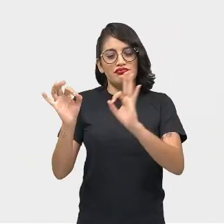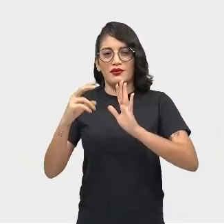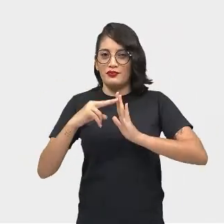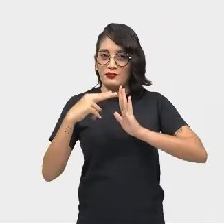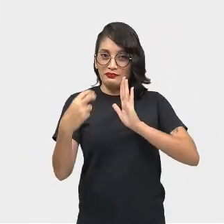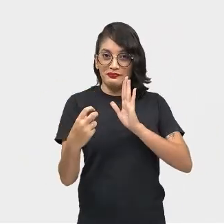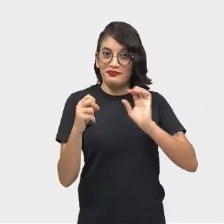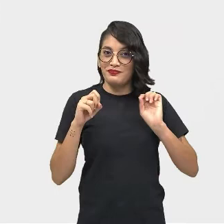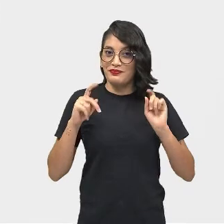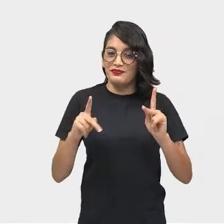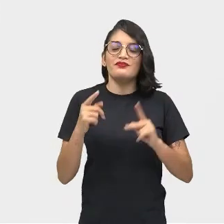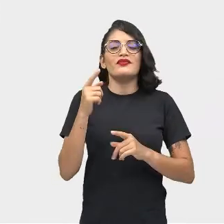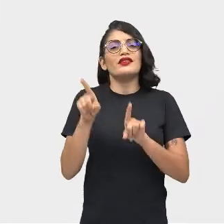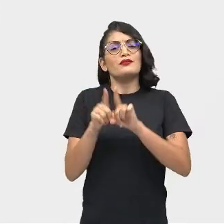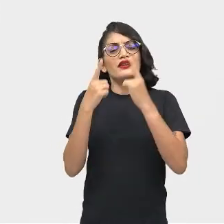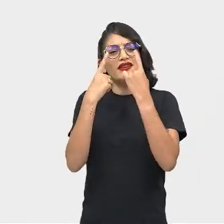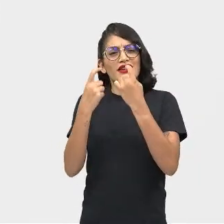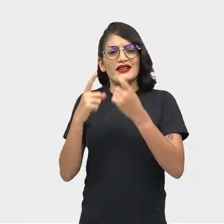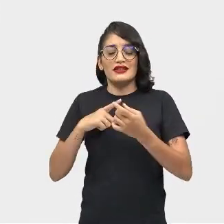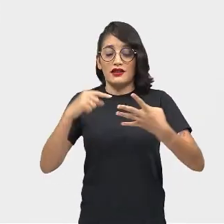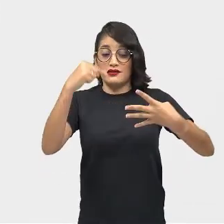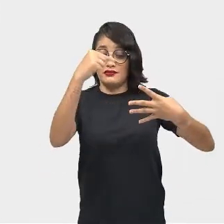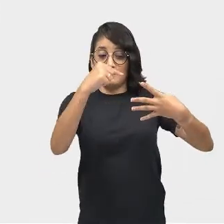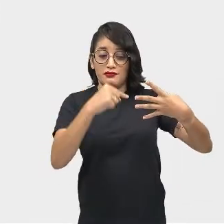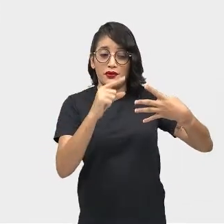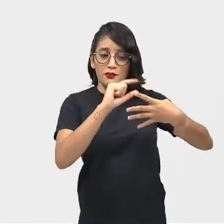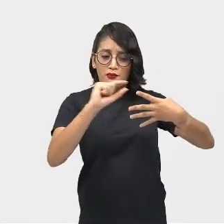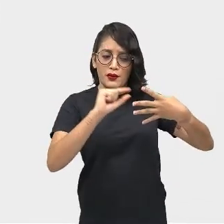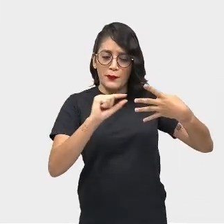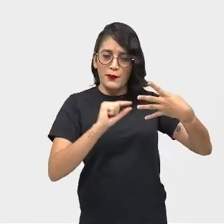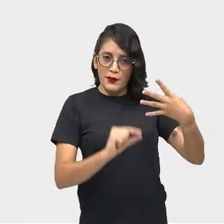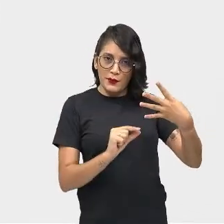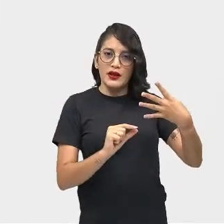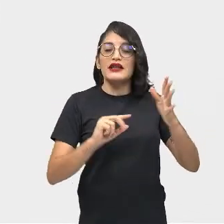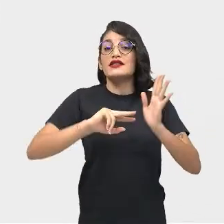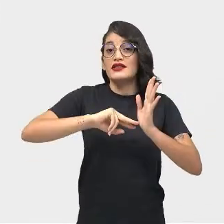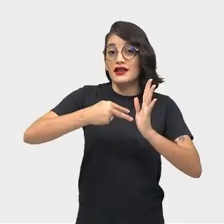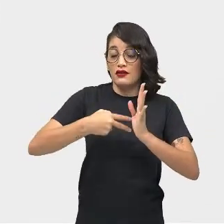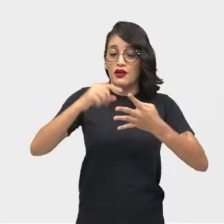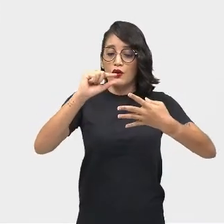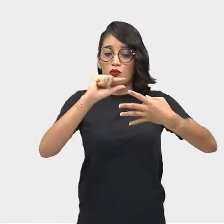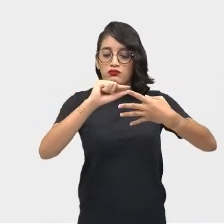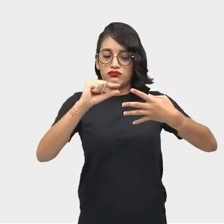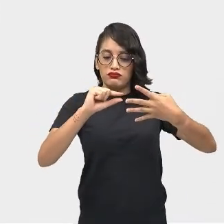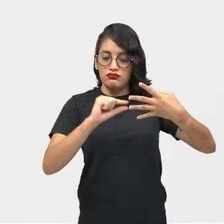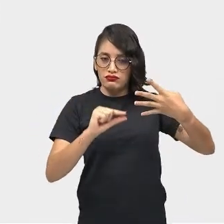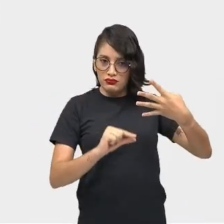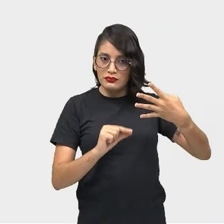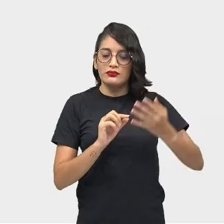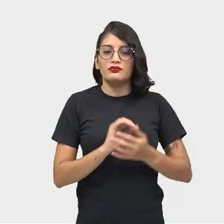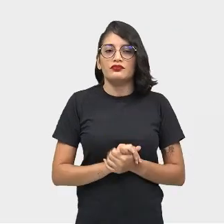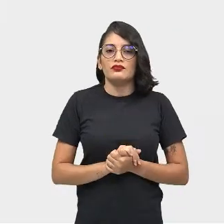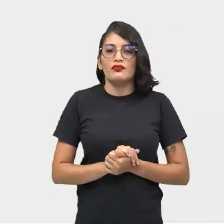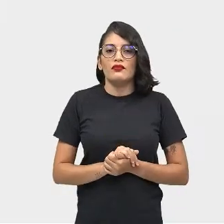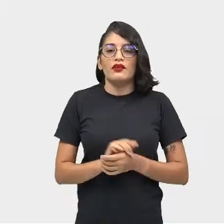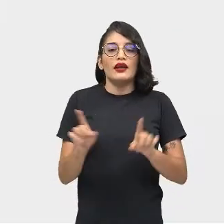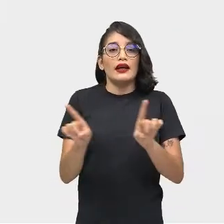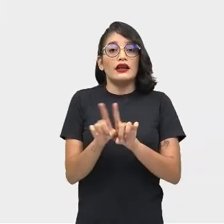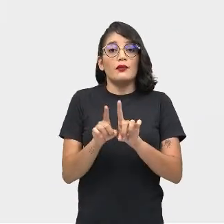Amazonas. E olha que interessante aqui, 4 versos, é um quarteto, 4 versos. Nós temos também